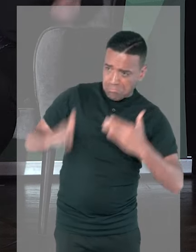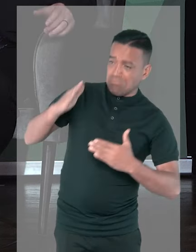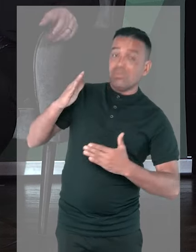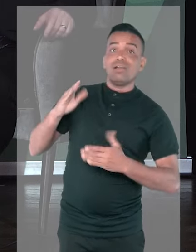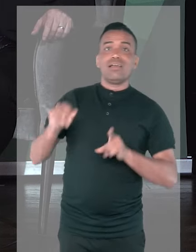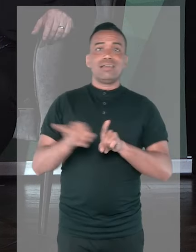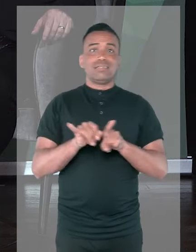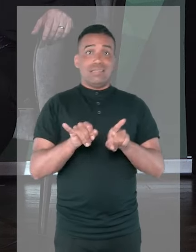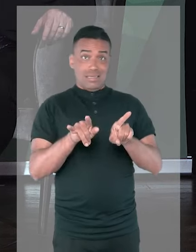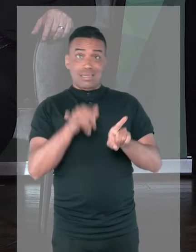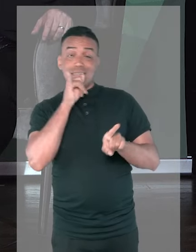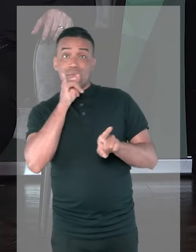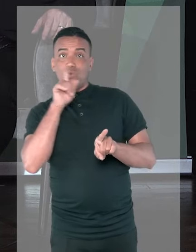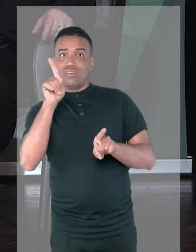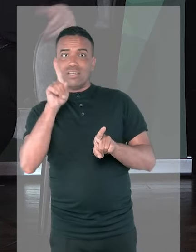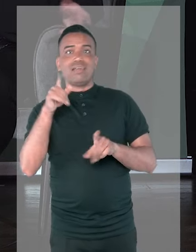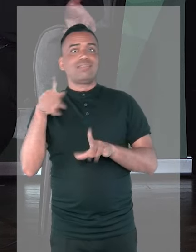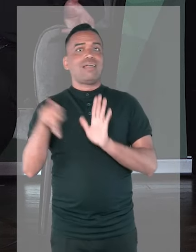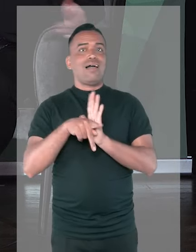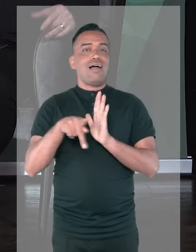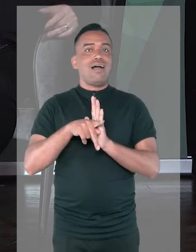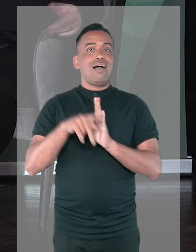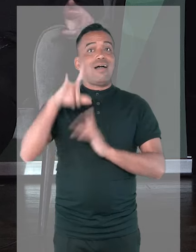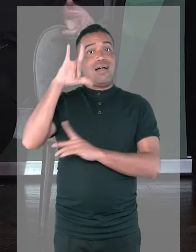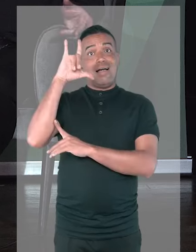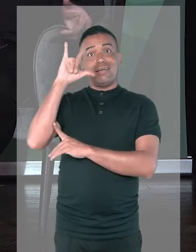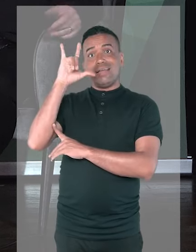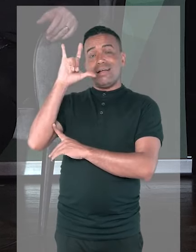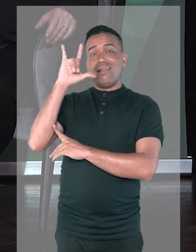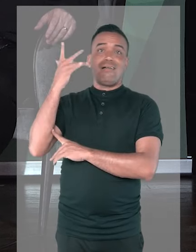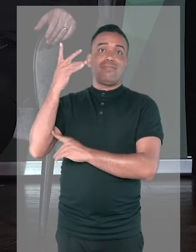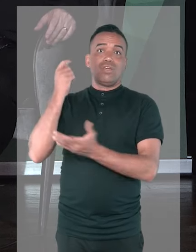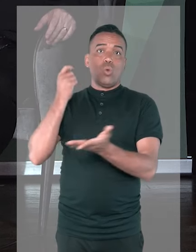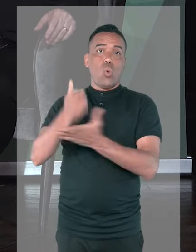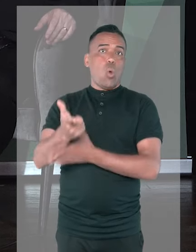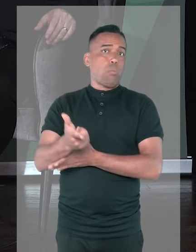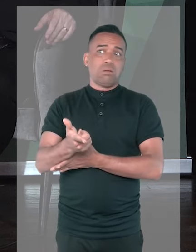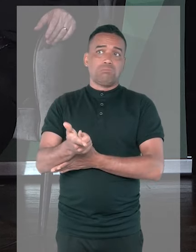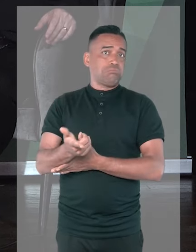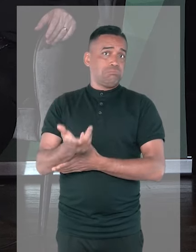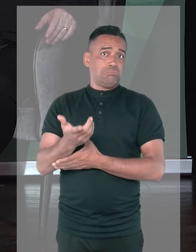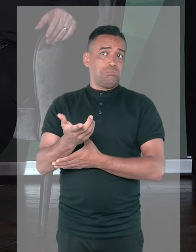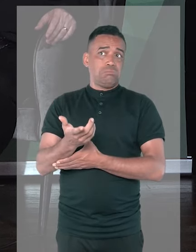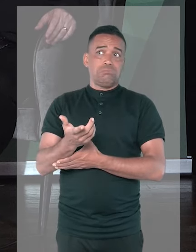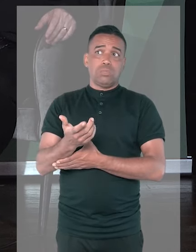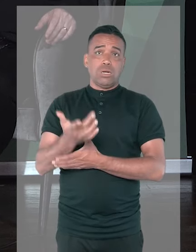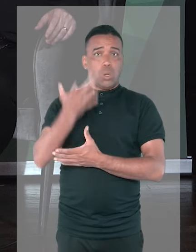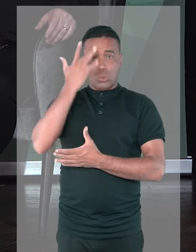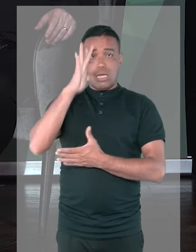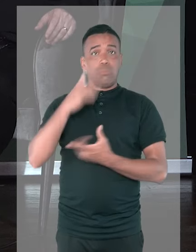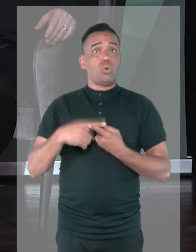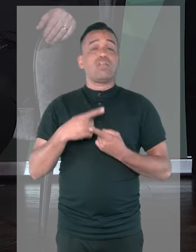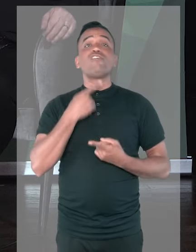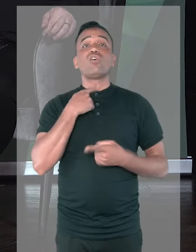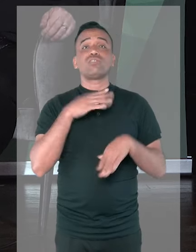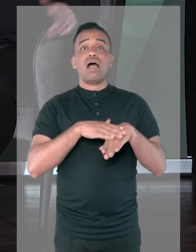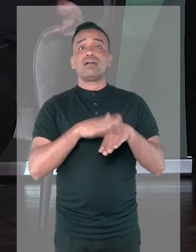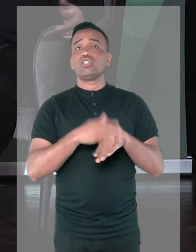Instagram, você compra coisas que você não sabe por que comprou, às vezes, ou